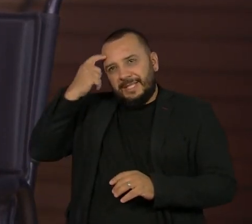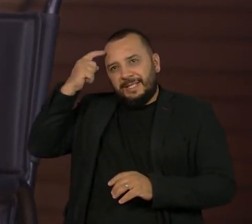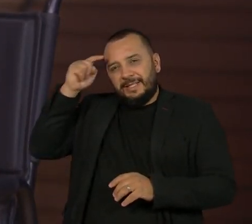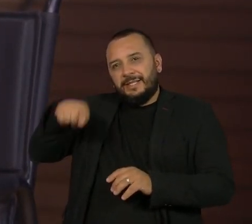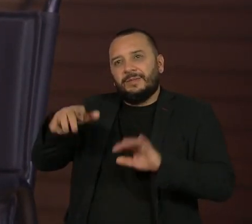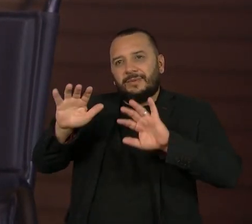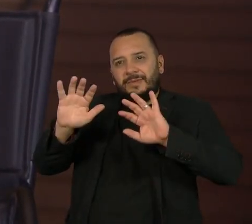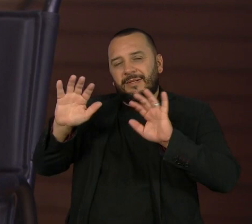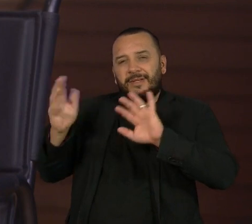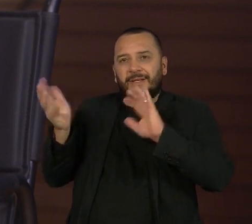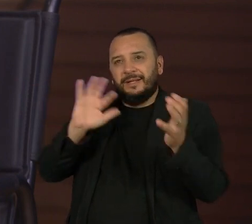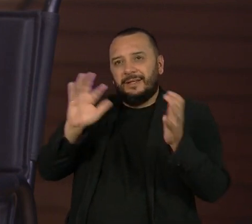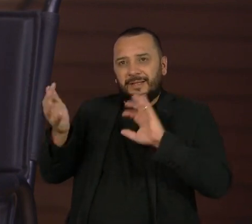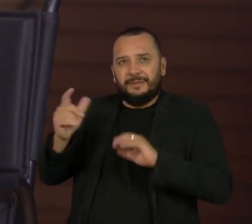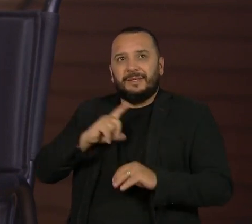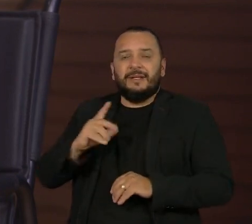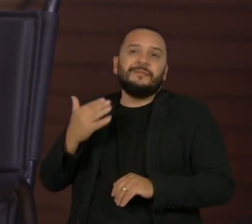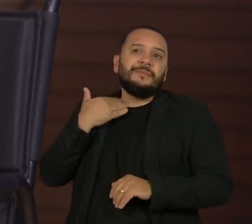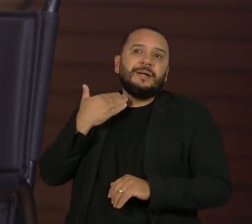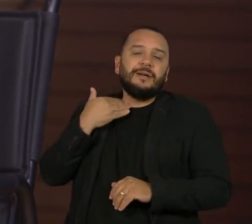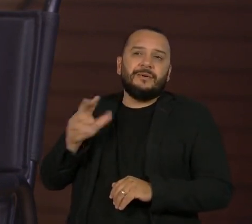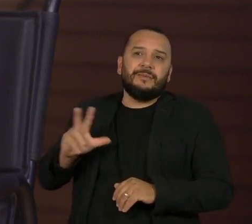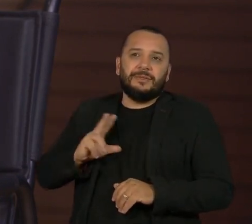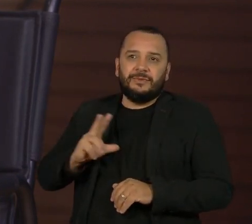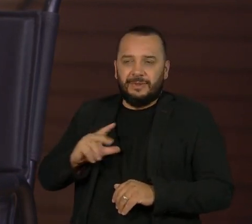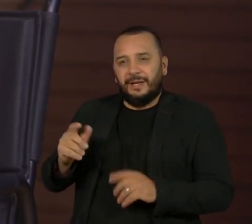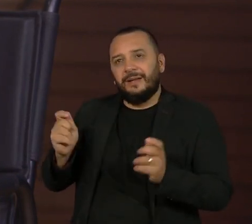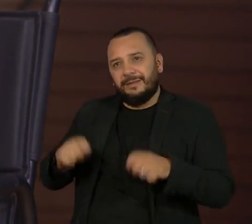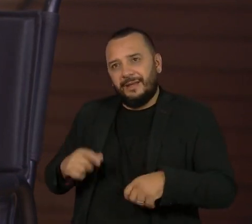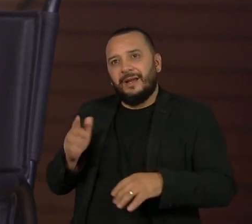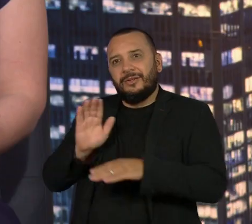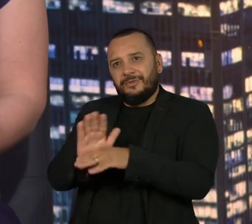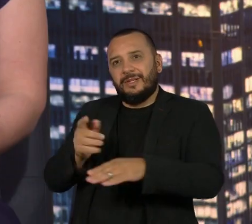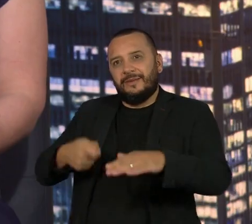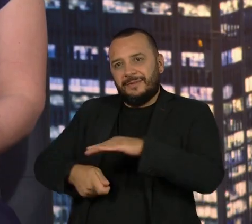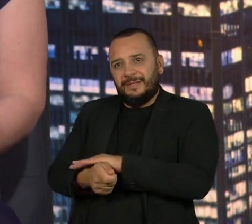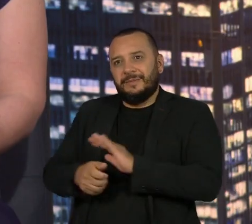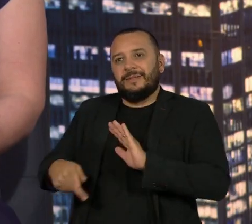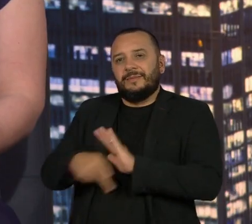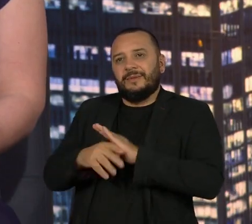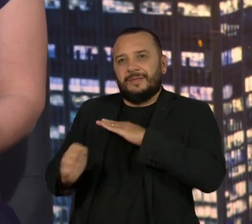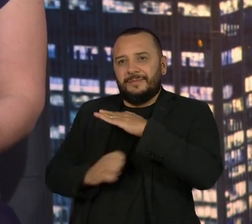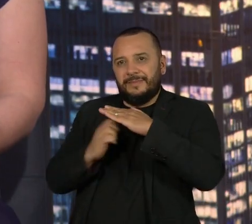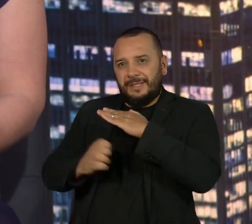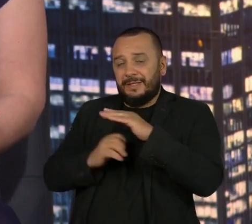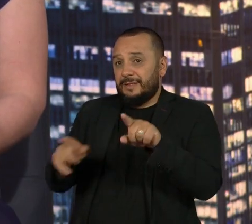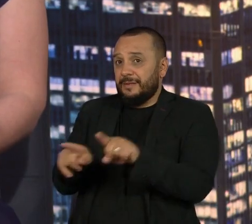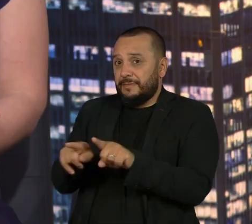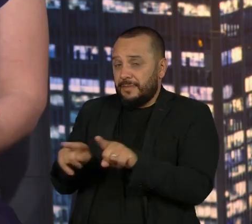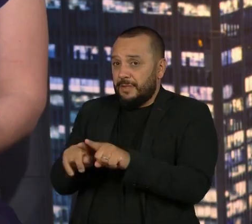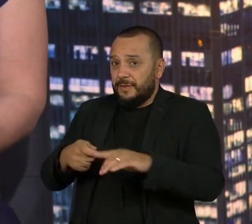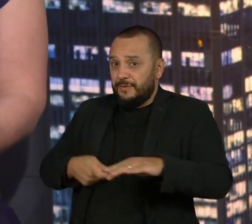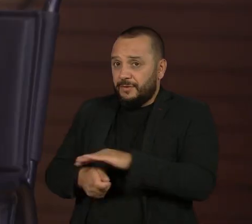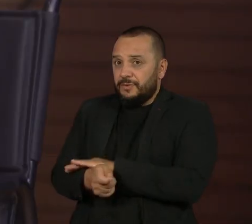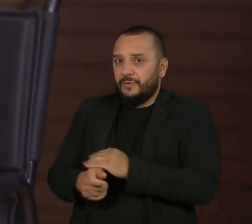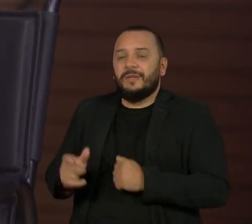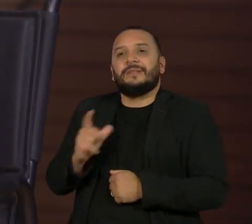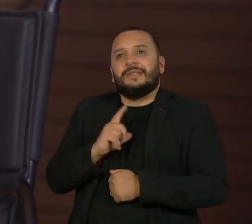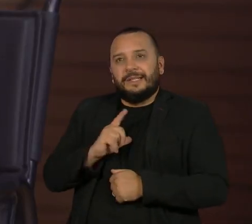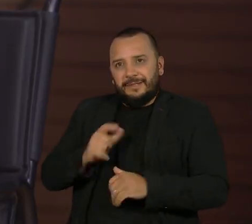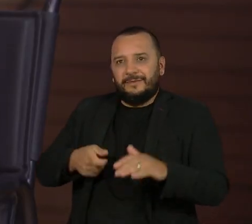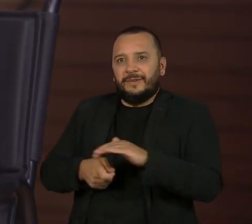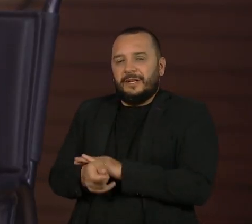climática, vem dos bancos privados ao fornecer financiamento para essas empresas, vem dos investidores que investem